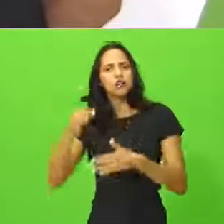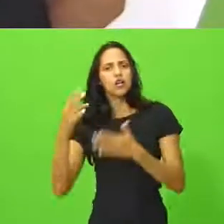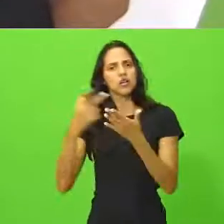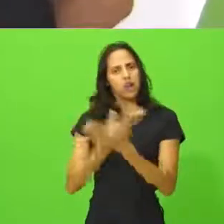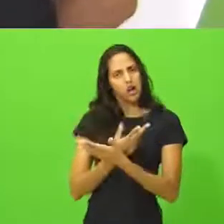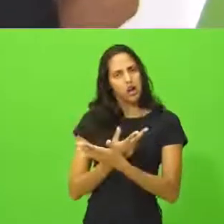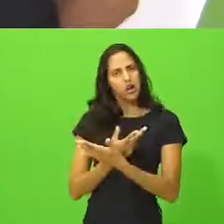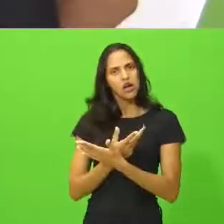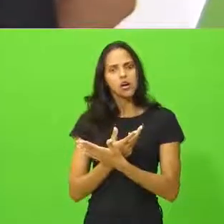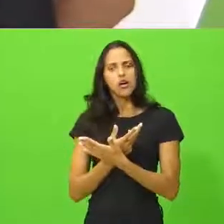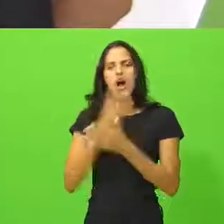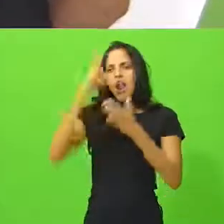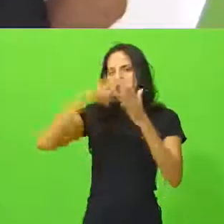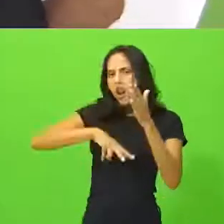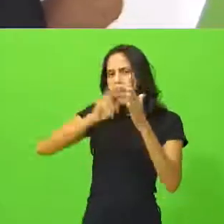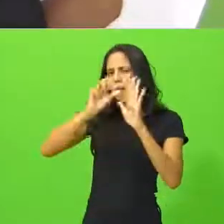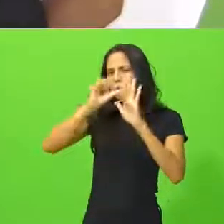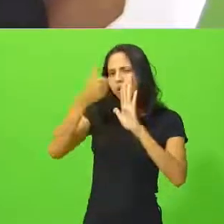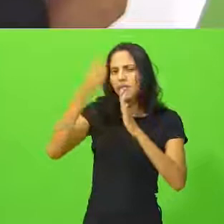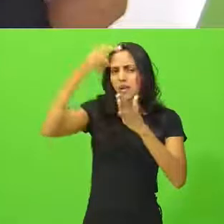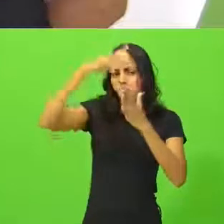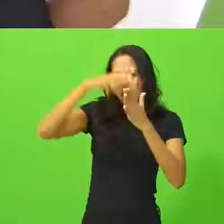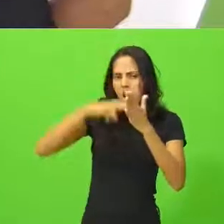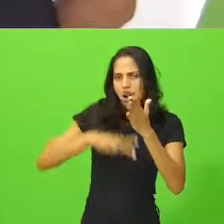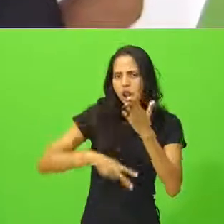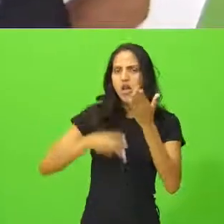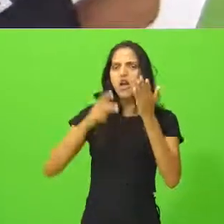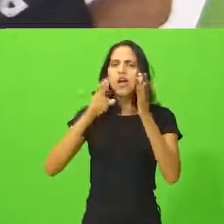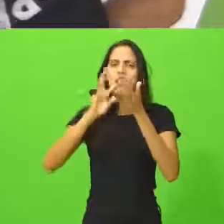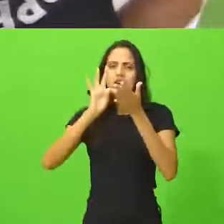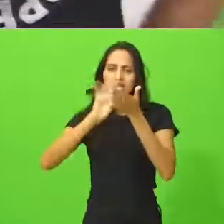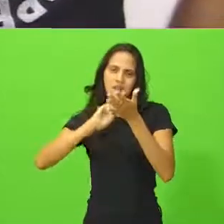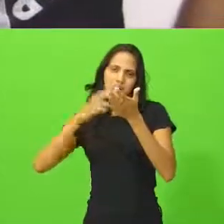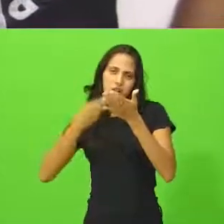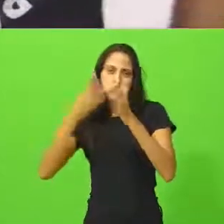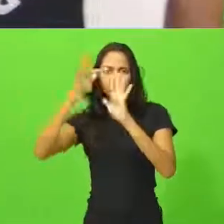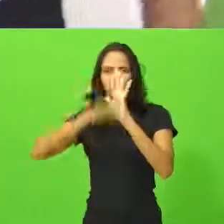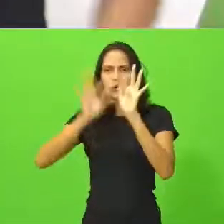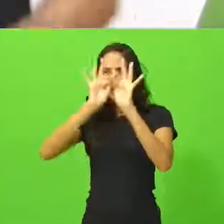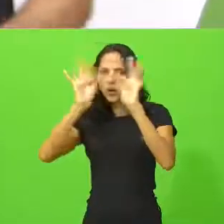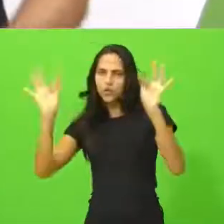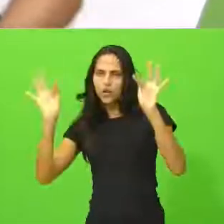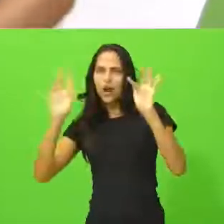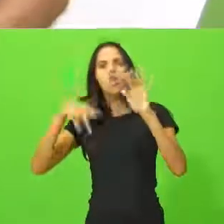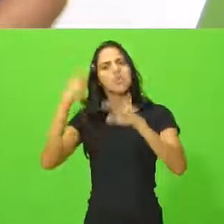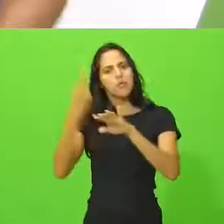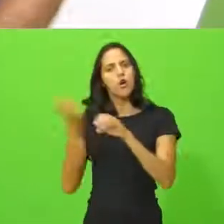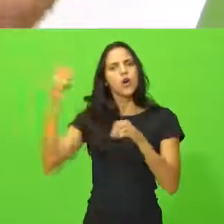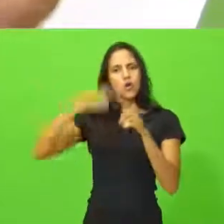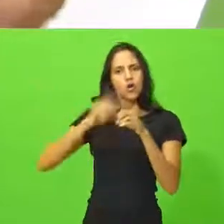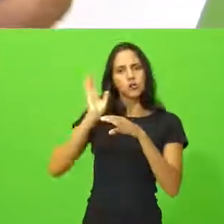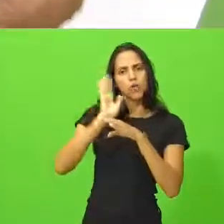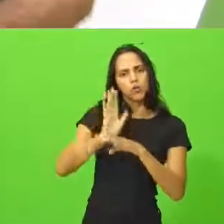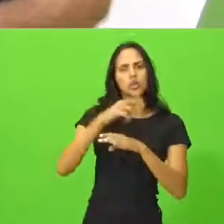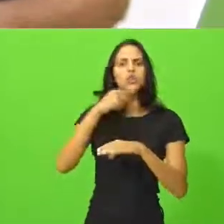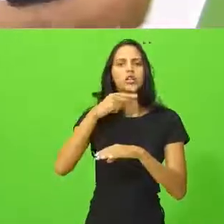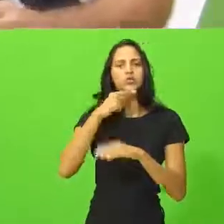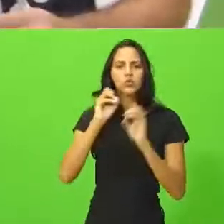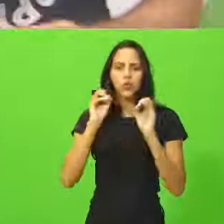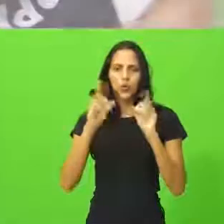vocês respondam as questões. Logo em seguida eu vou vir para responder, tirar as dúvidas de vocês.